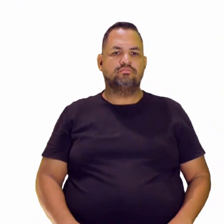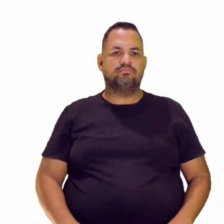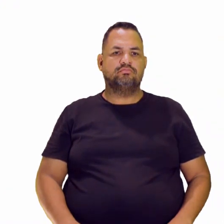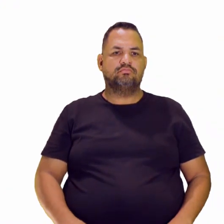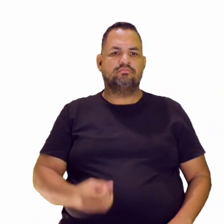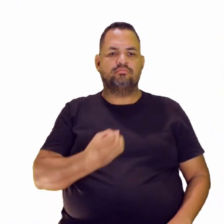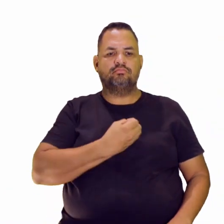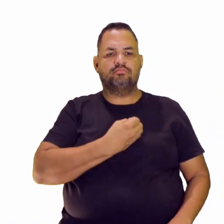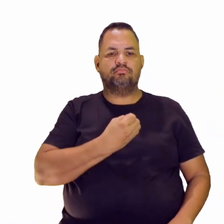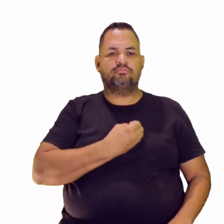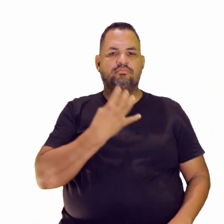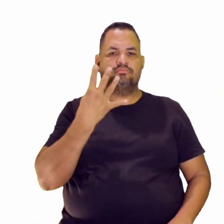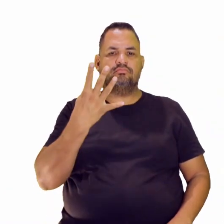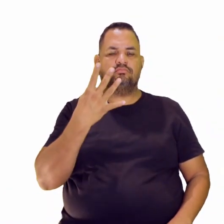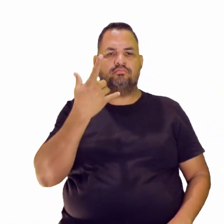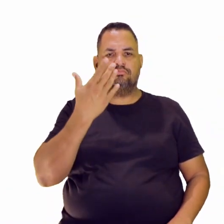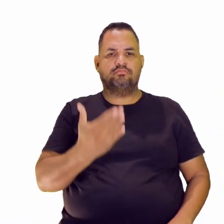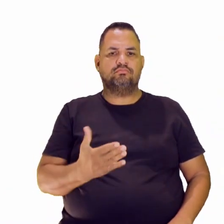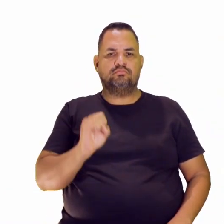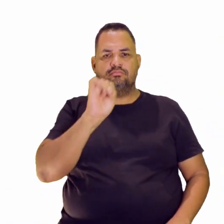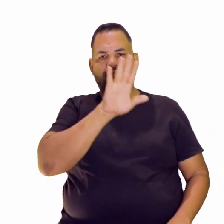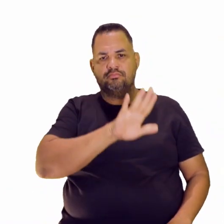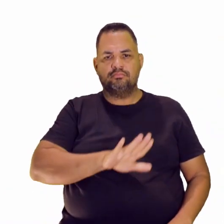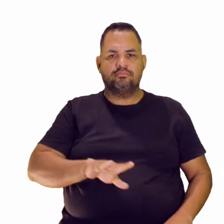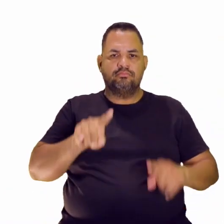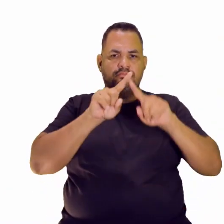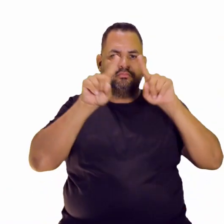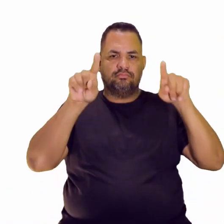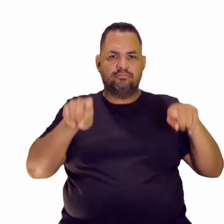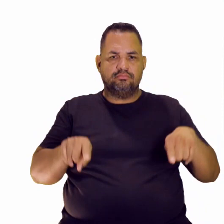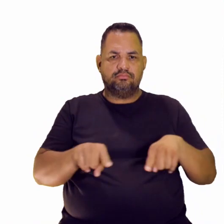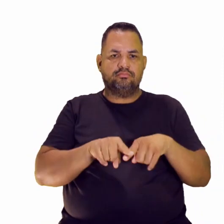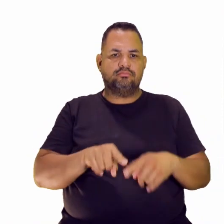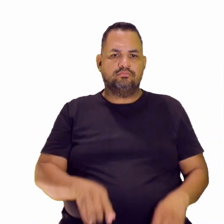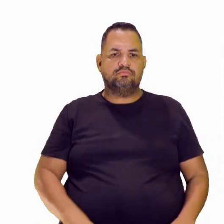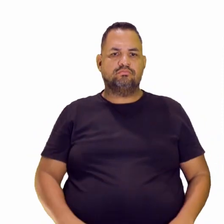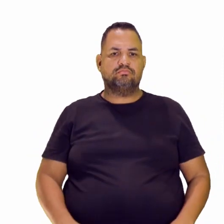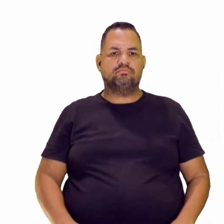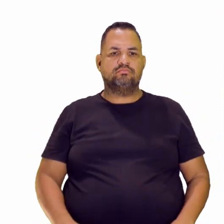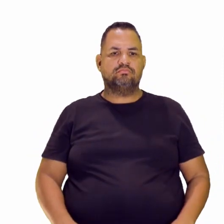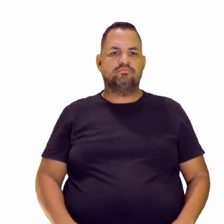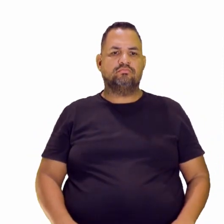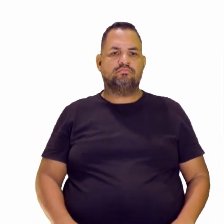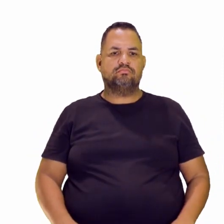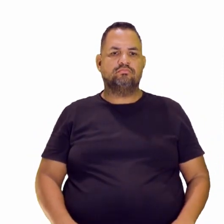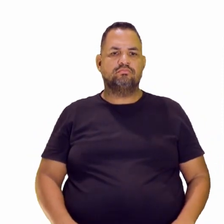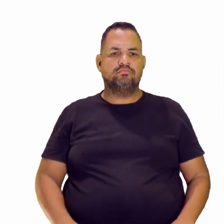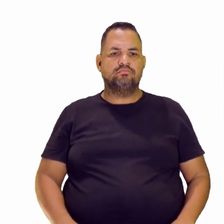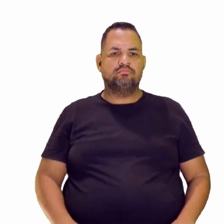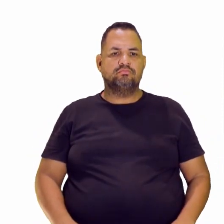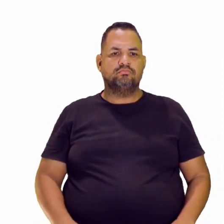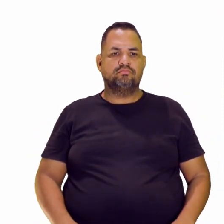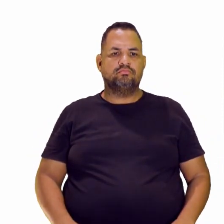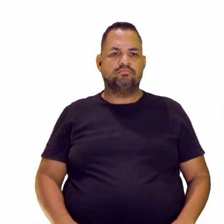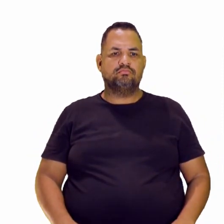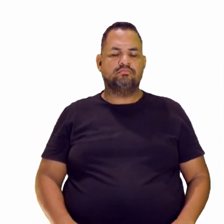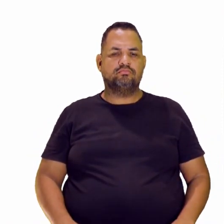Questão de número 4, observe a imagem aí do quadro Operários, da